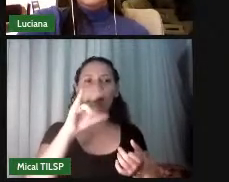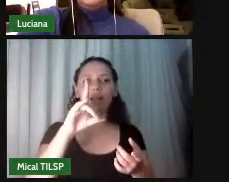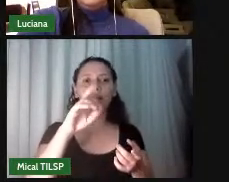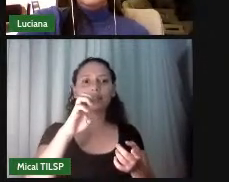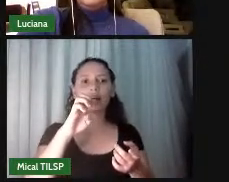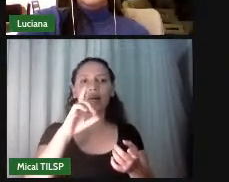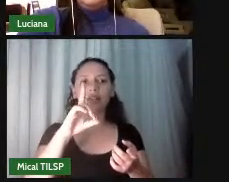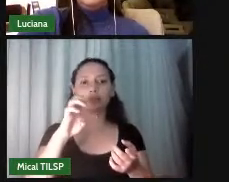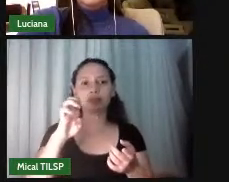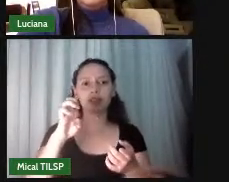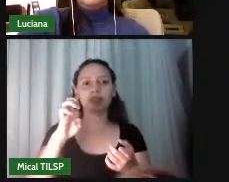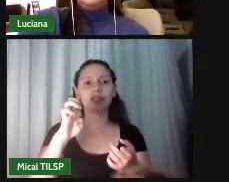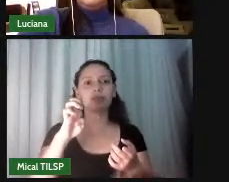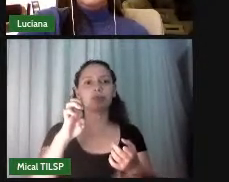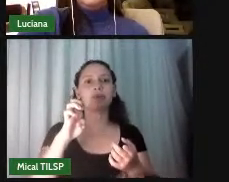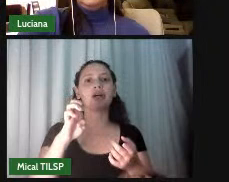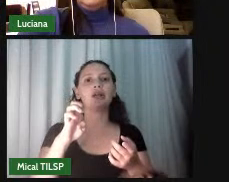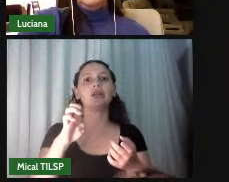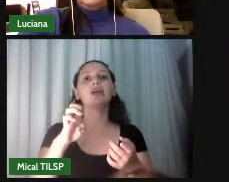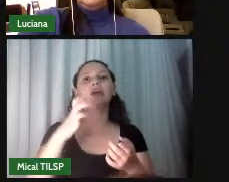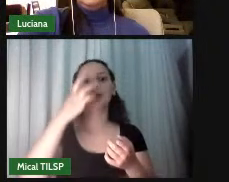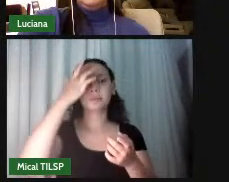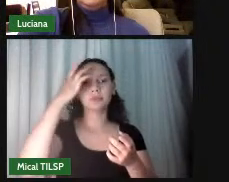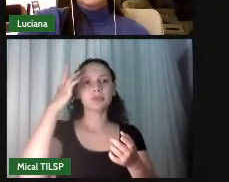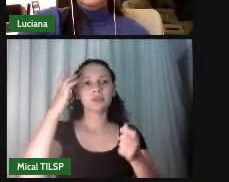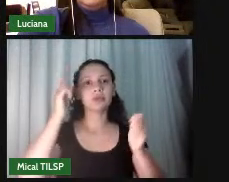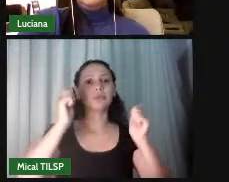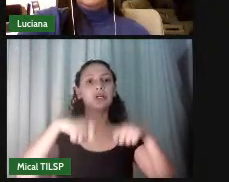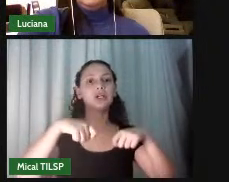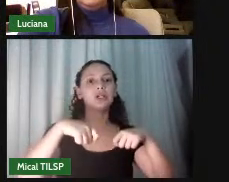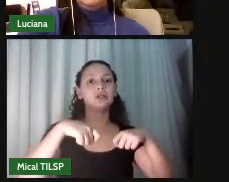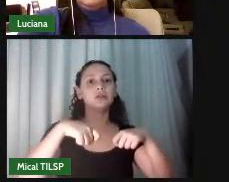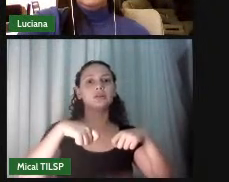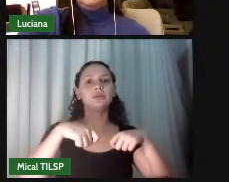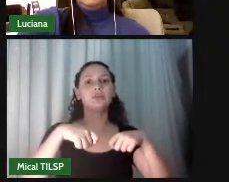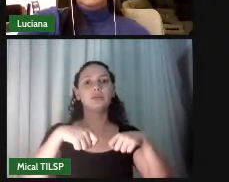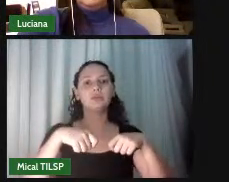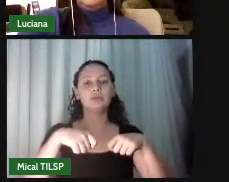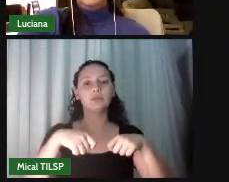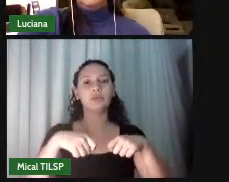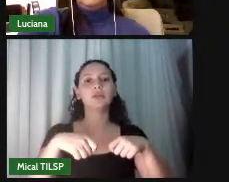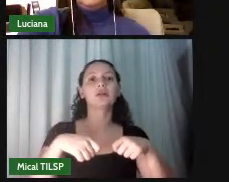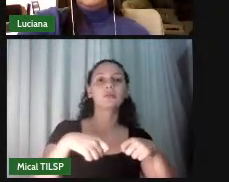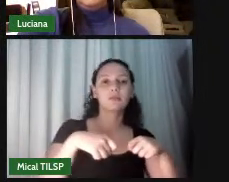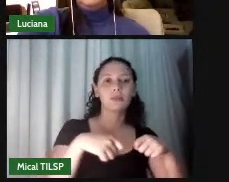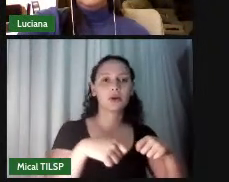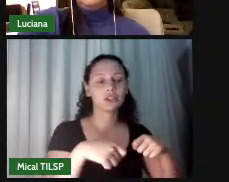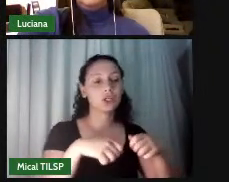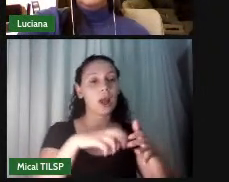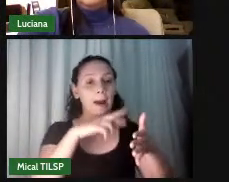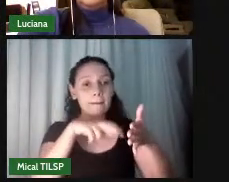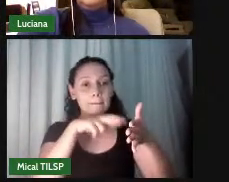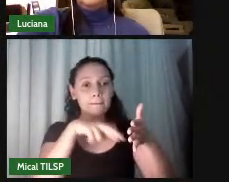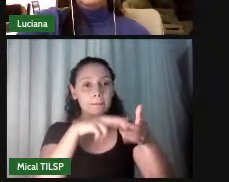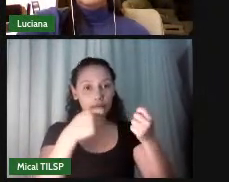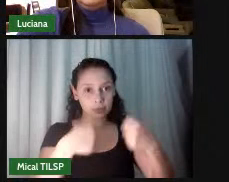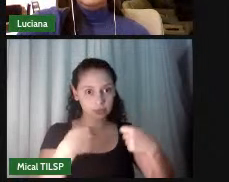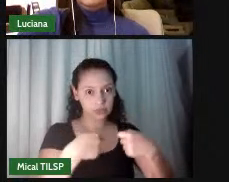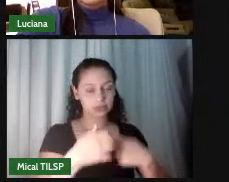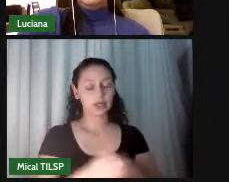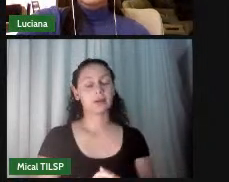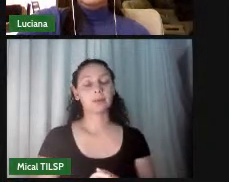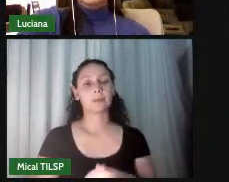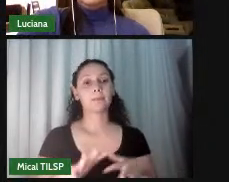setor privado estão sujeitos, o que pode gerar ou não necessidade de perícia. Tá? Então, existem,